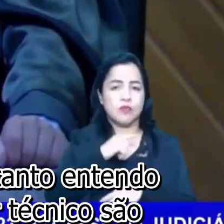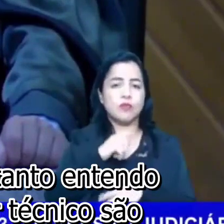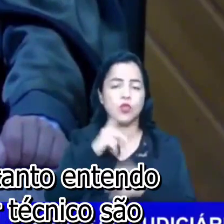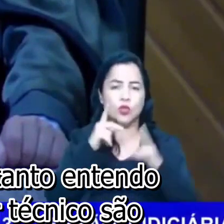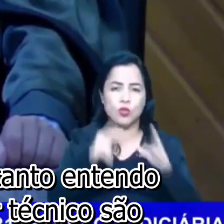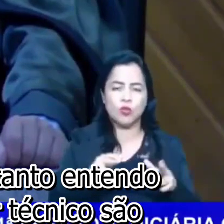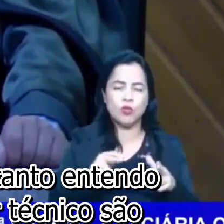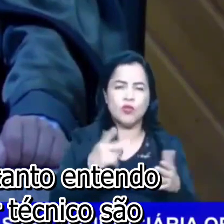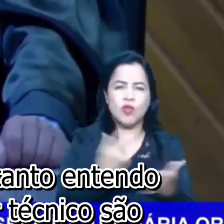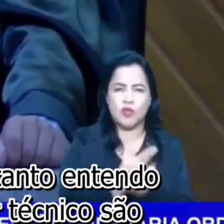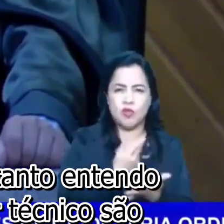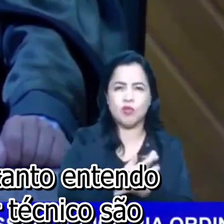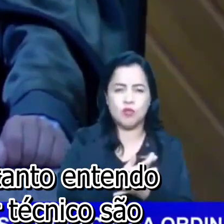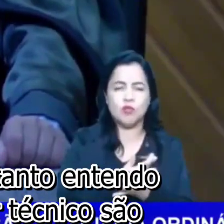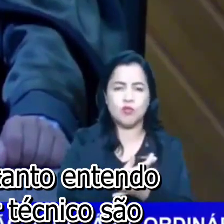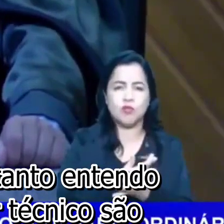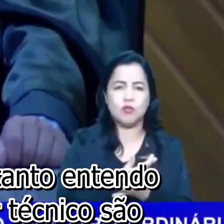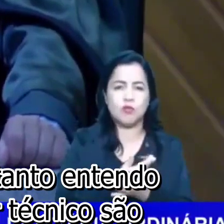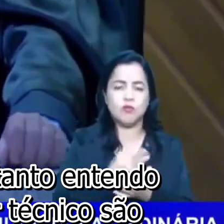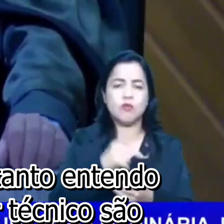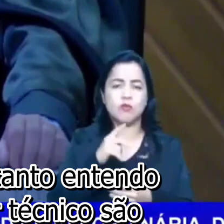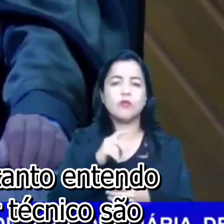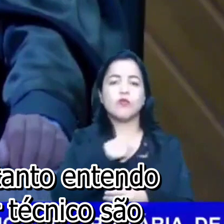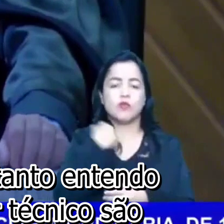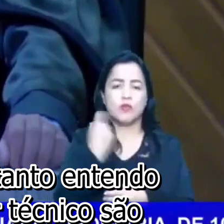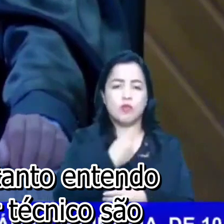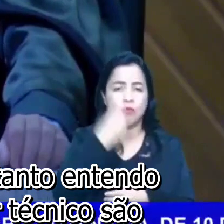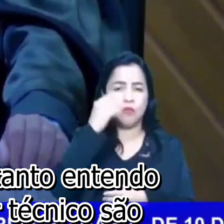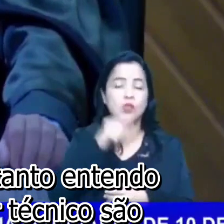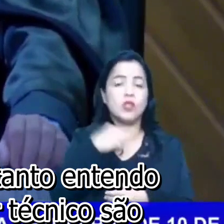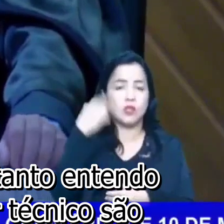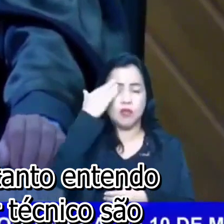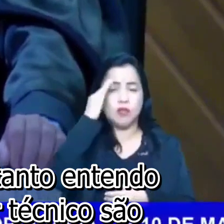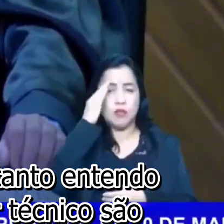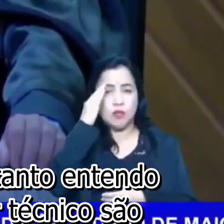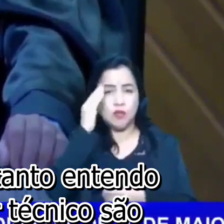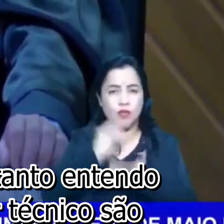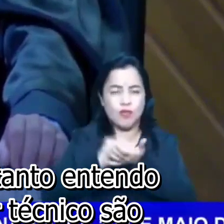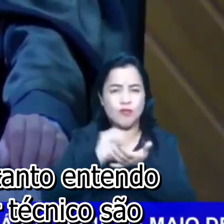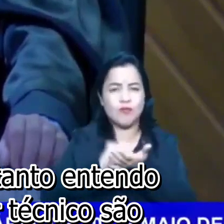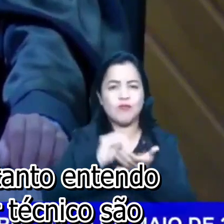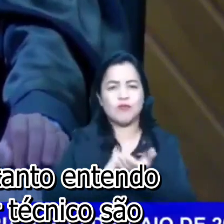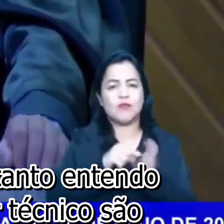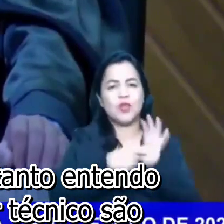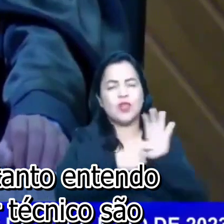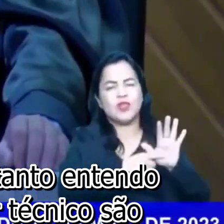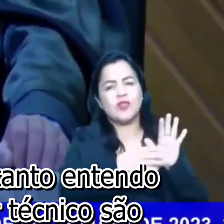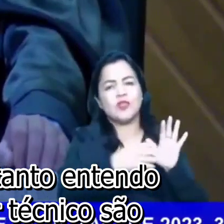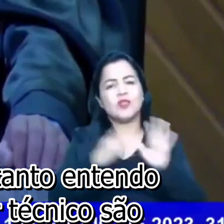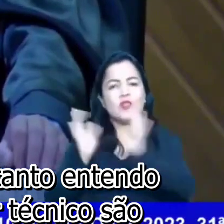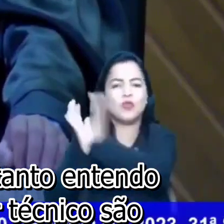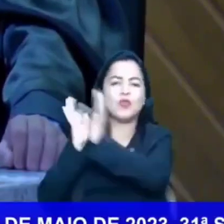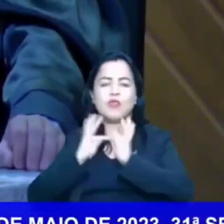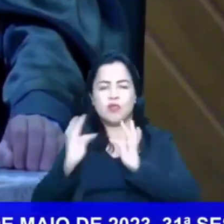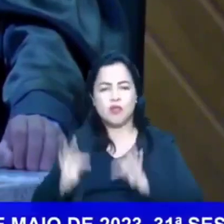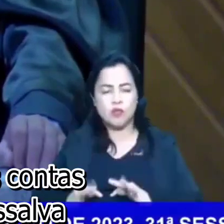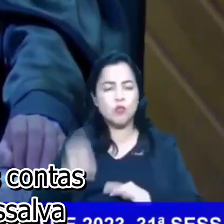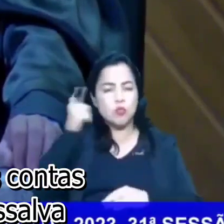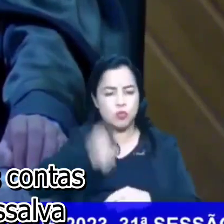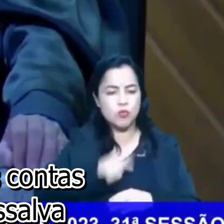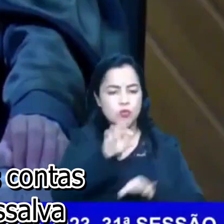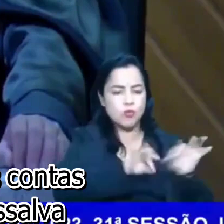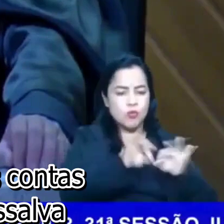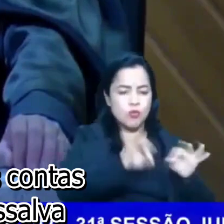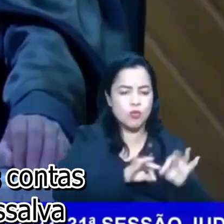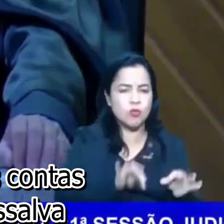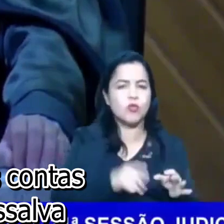em mera falha formal e, portanto, entendo que as falhas e as ausências indicadas no parecer técnico são superáveis e